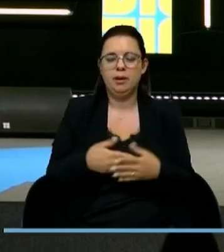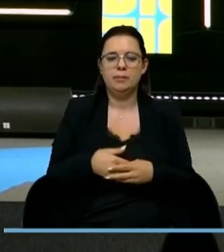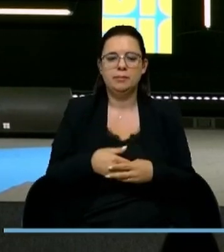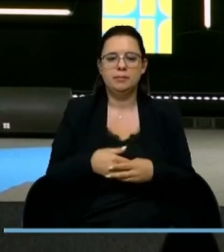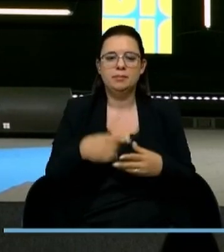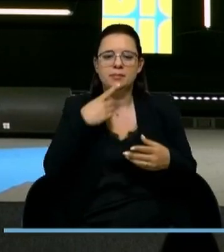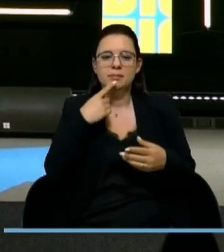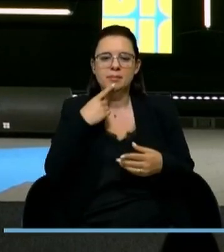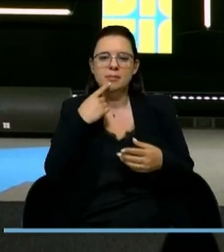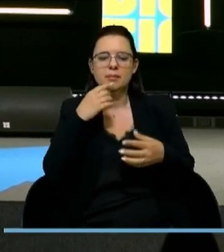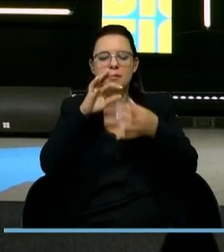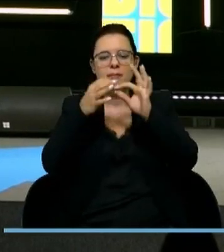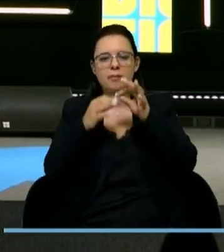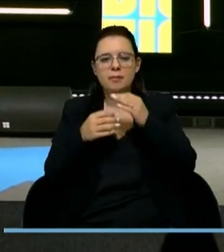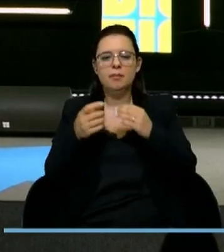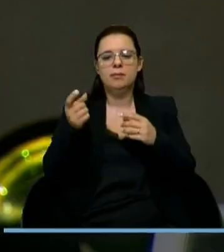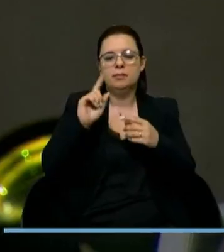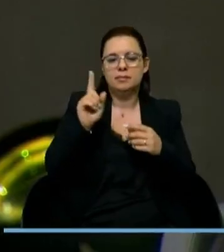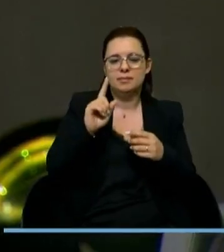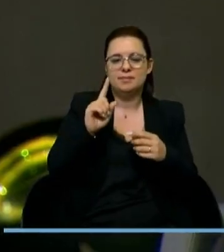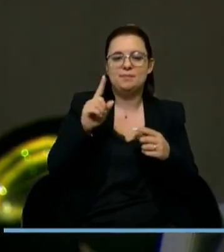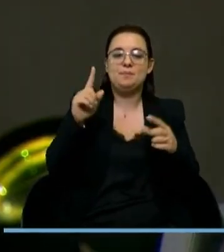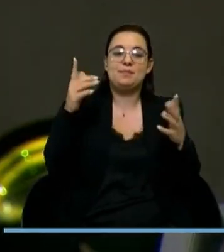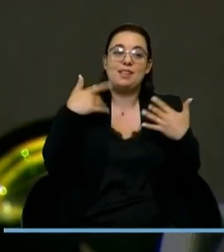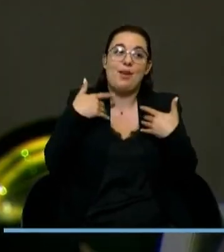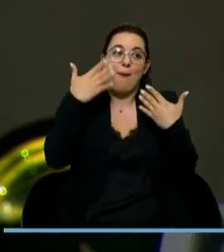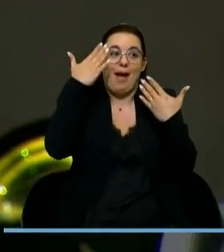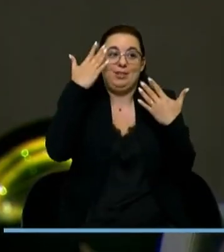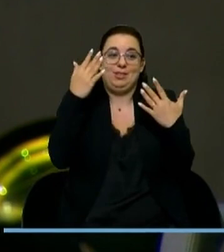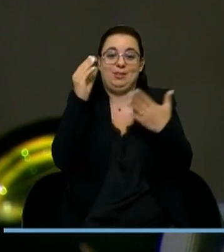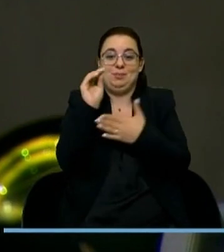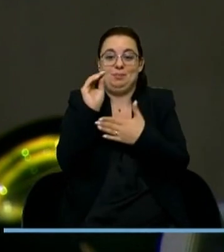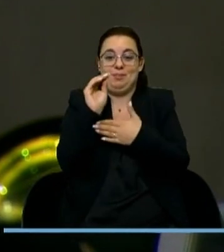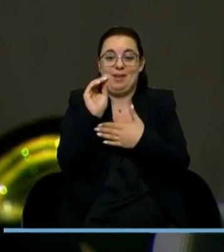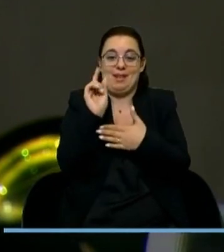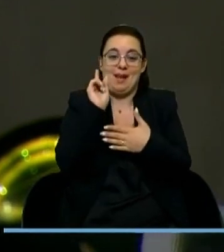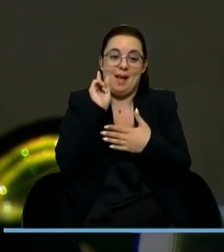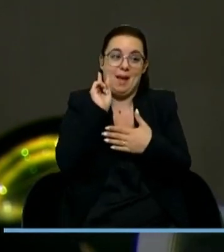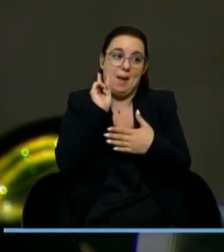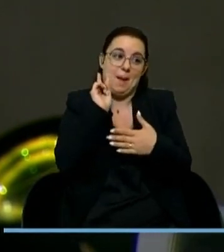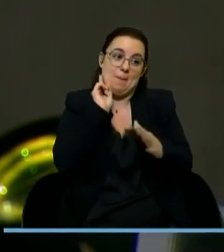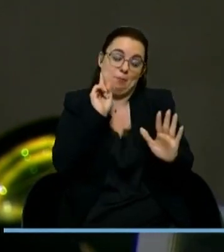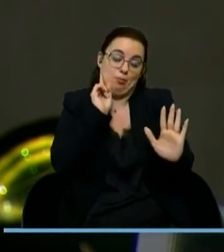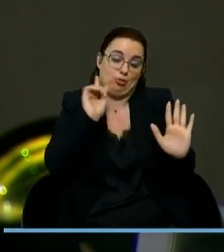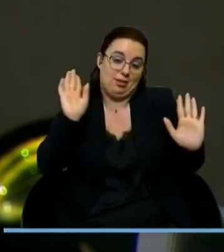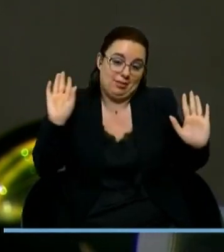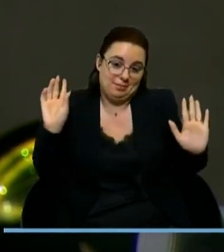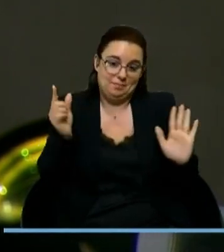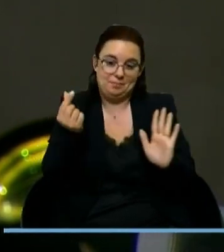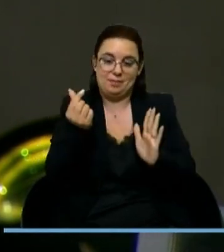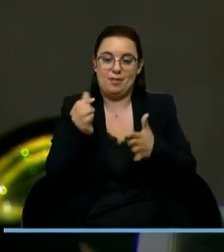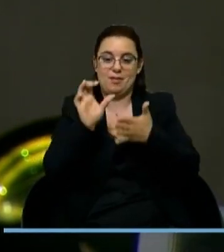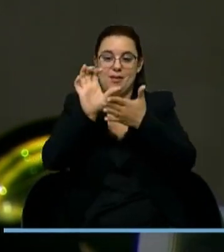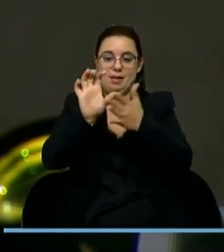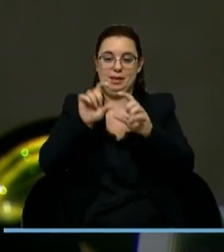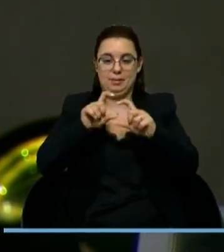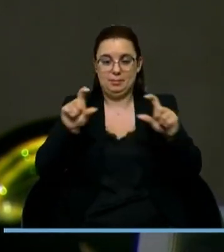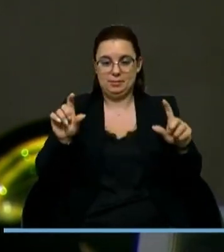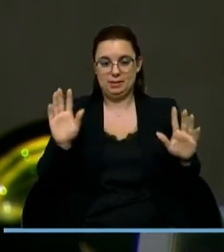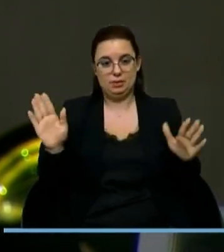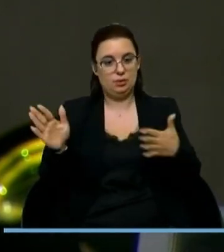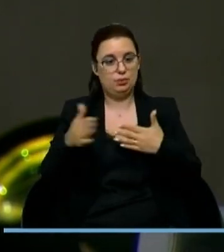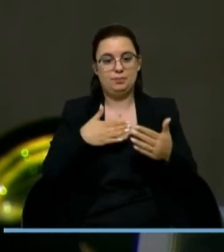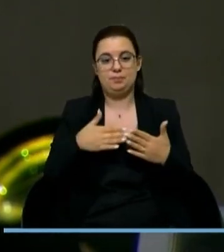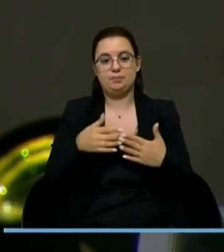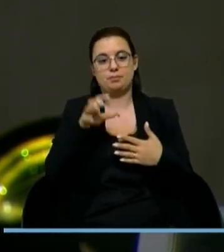o está a perceber ou não? Tem essa percepção? Quer dizer, eu acho que a banca vai ter sempre um papel muito relevante no financiamento das empresas,